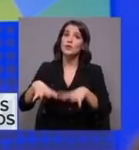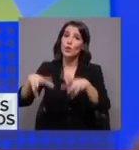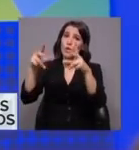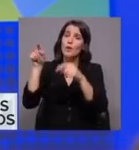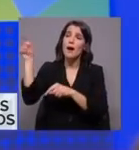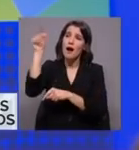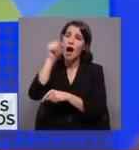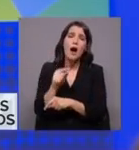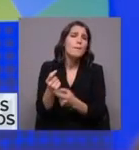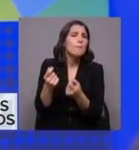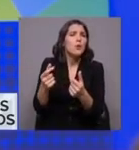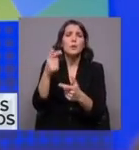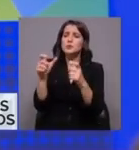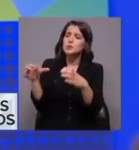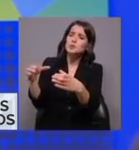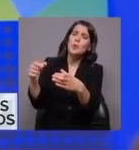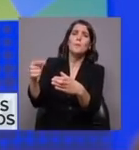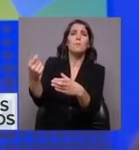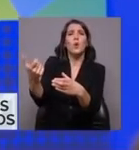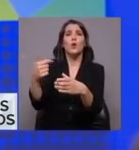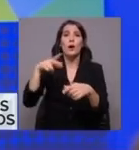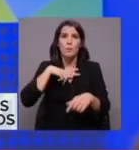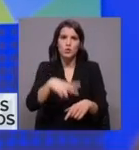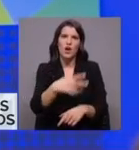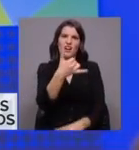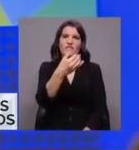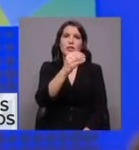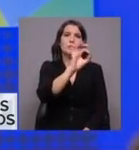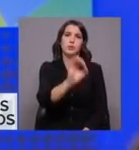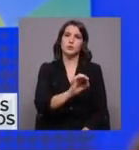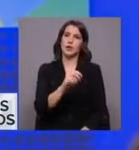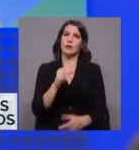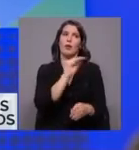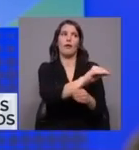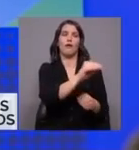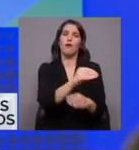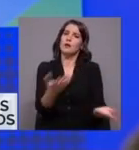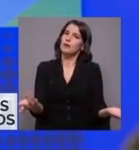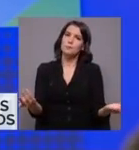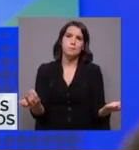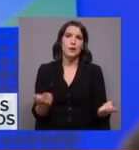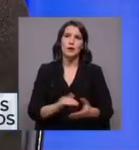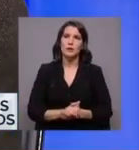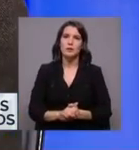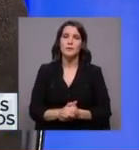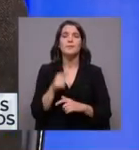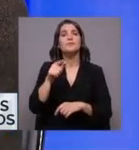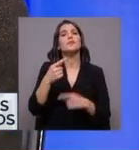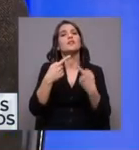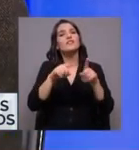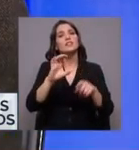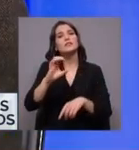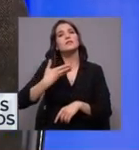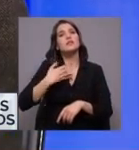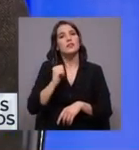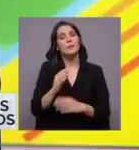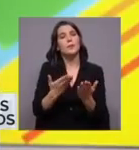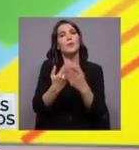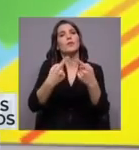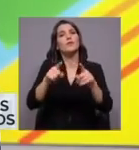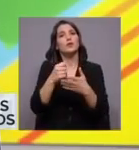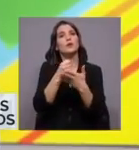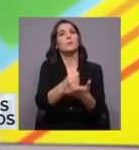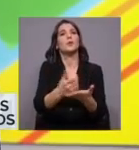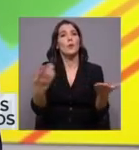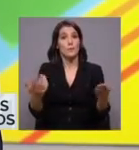e que acontece uma fração muito pequena da população em Portugal acontece havido tanta emoção aí eu perguntei o que é que é diferença do CDC O que é que propõe diferente exemplo